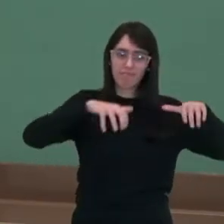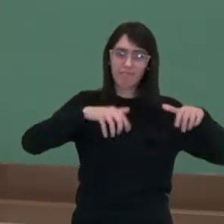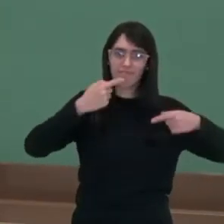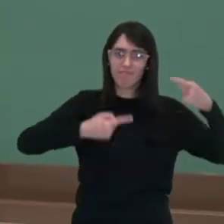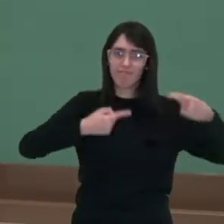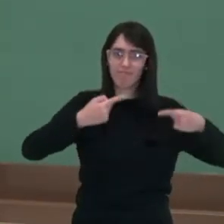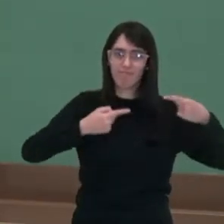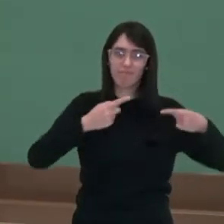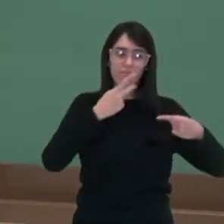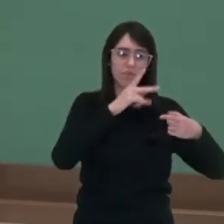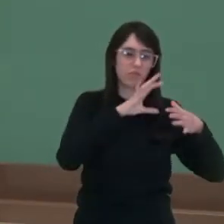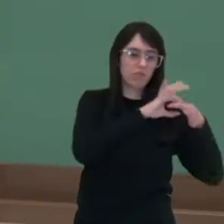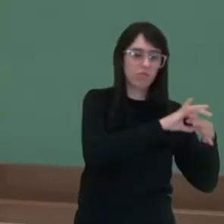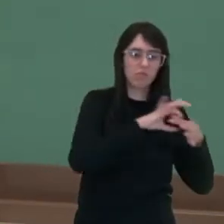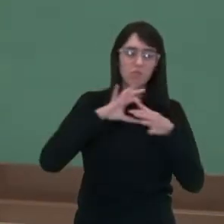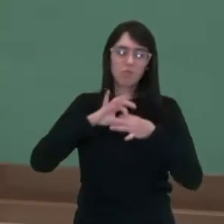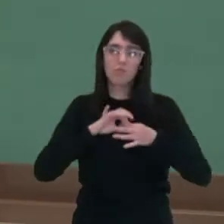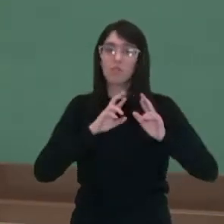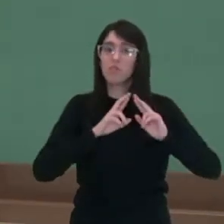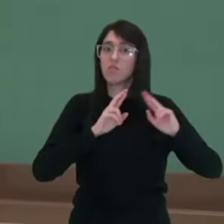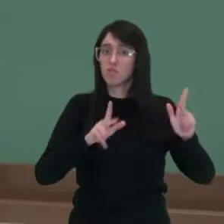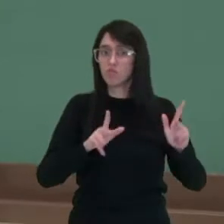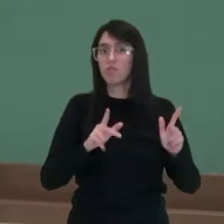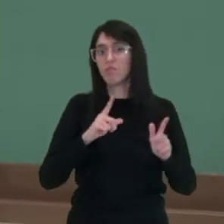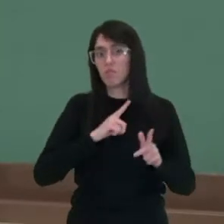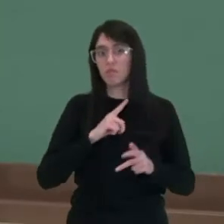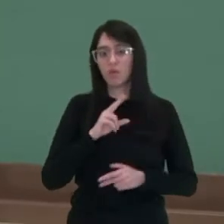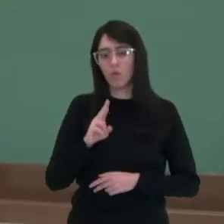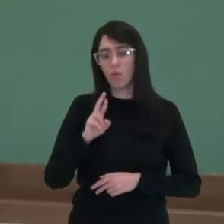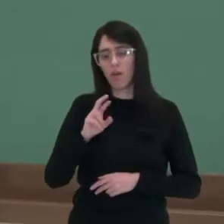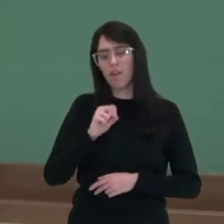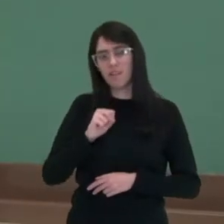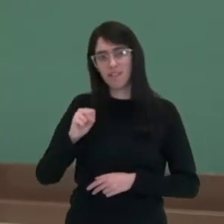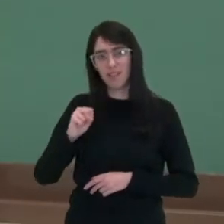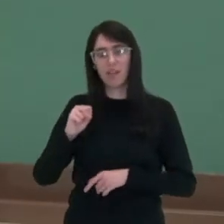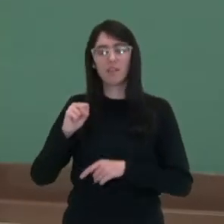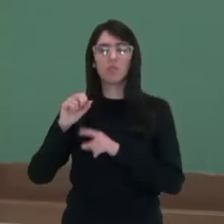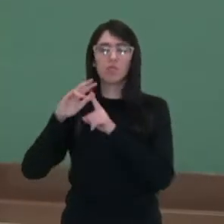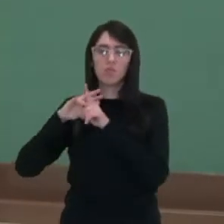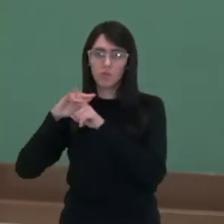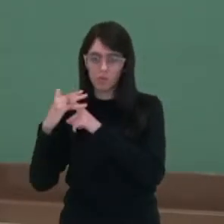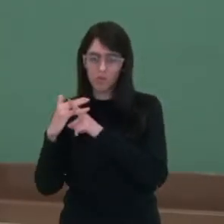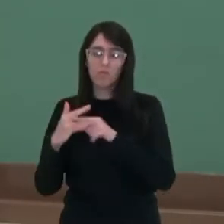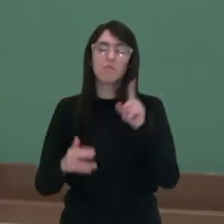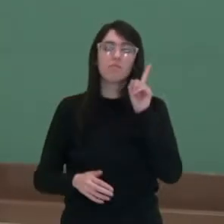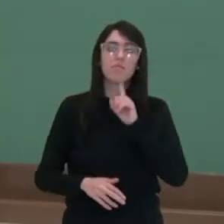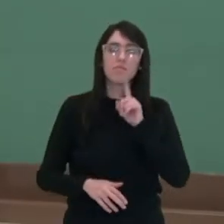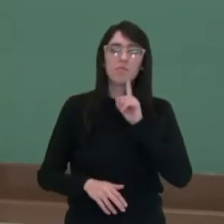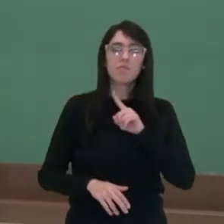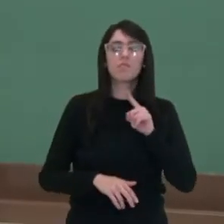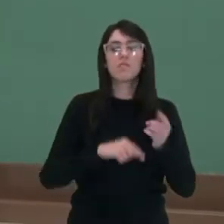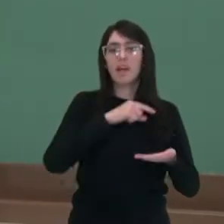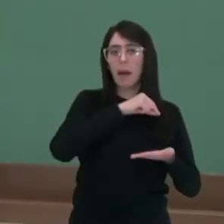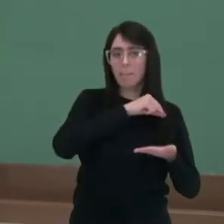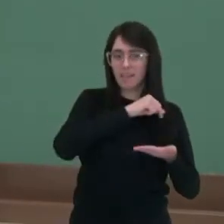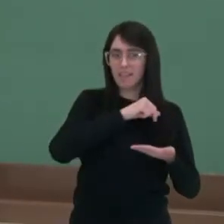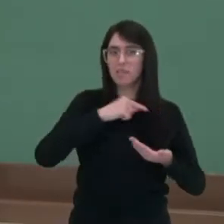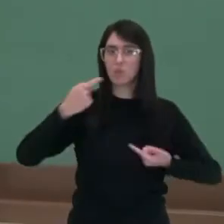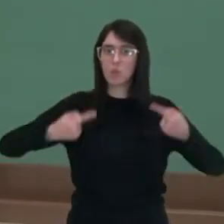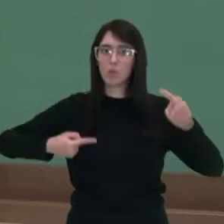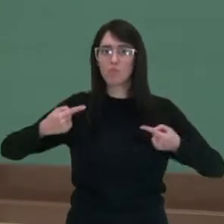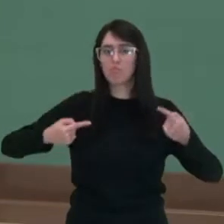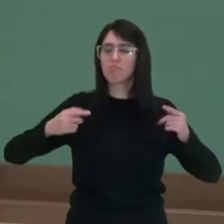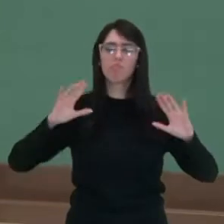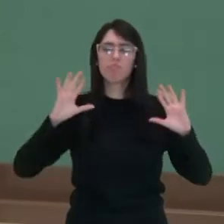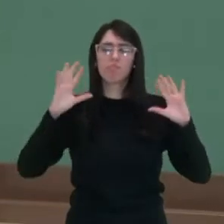uma corrente ideológica, ou seja, União Soviética com o socialismo e Estados Unidos da América com o capitalismo, e aonde seguimos